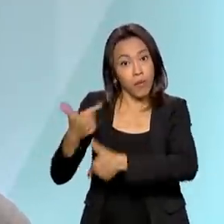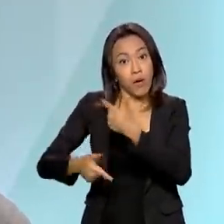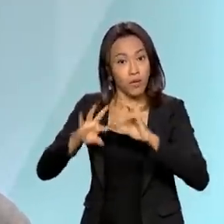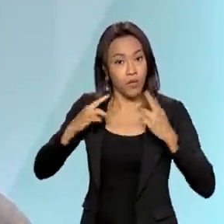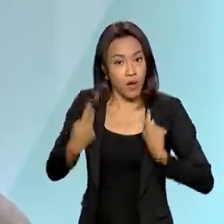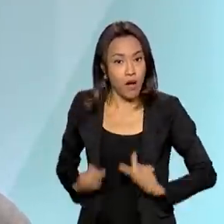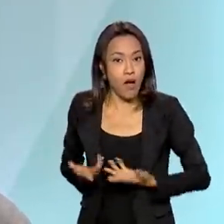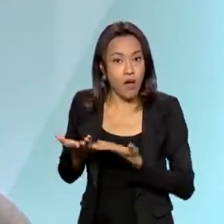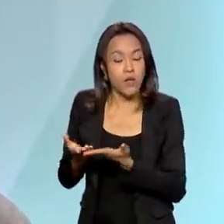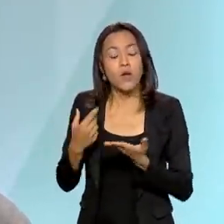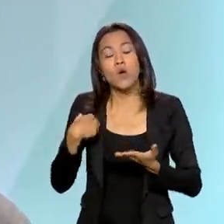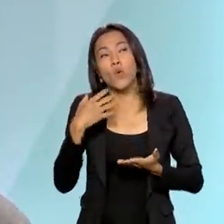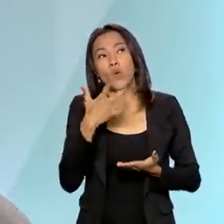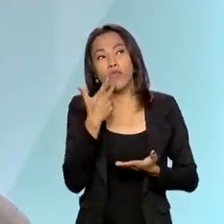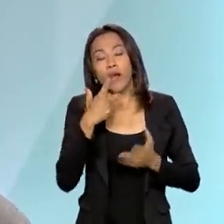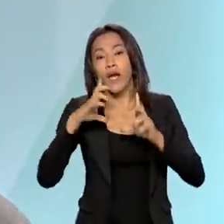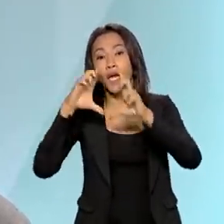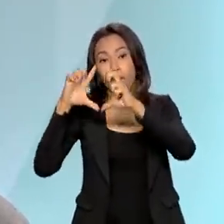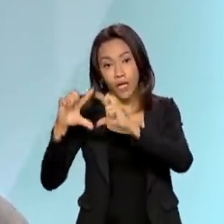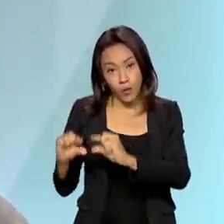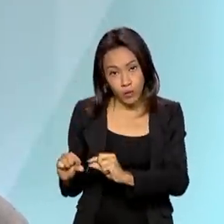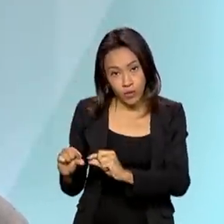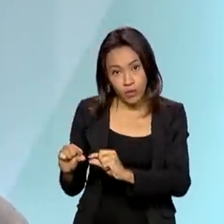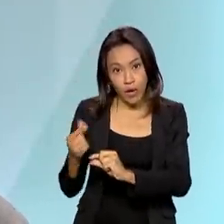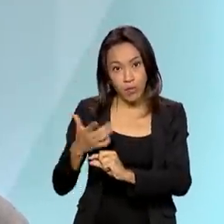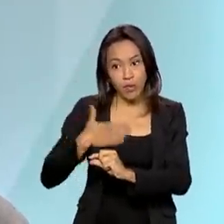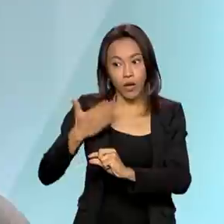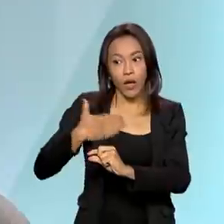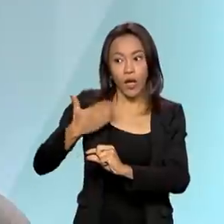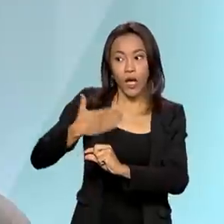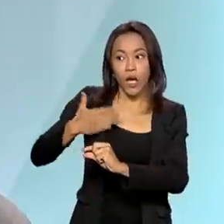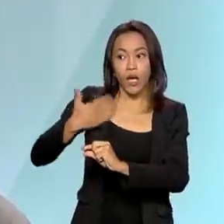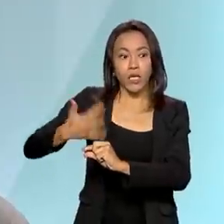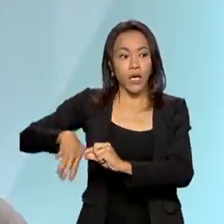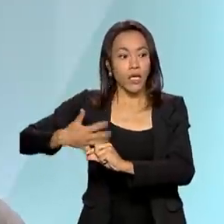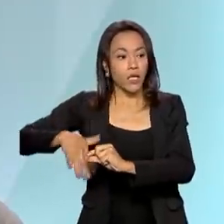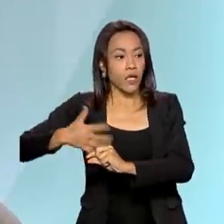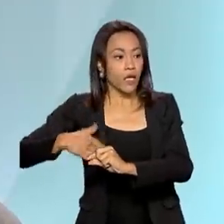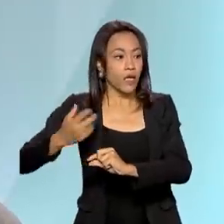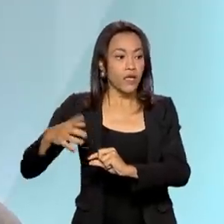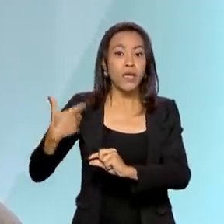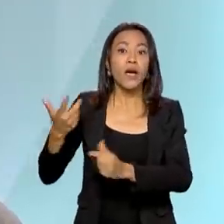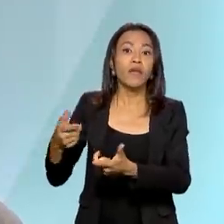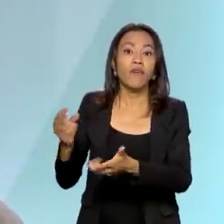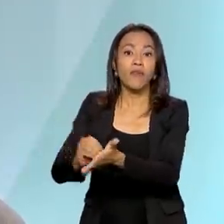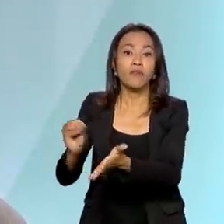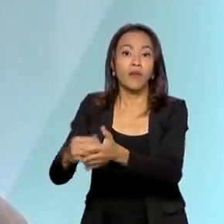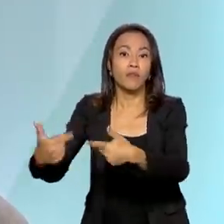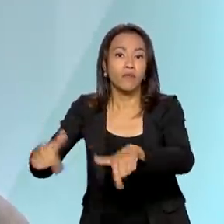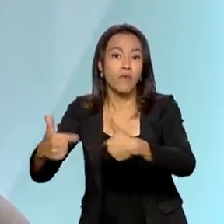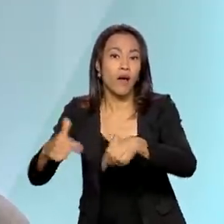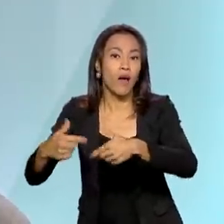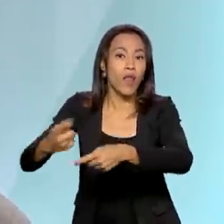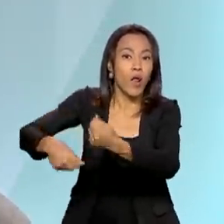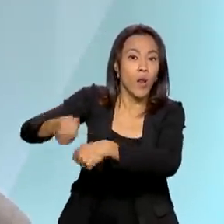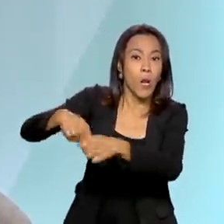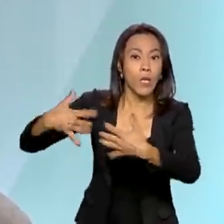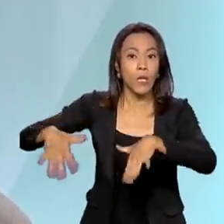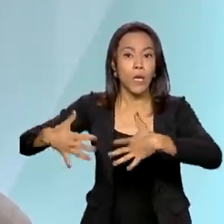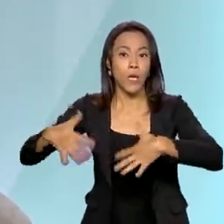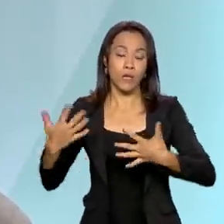quando você fala em redução, no primeiro momento todo mundo fica preocupado se a gente vai reduzir a atividade econômica. O governo federal